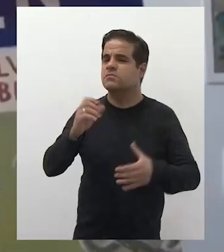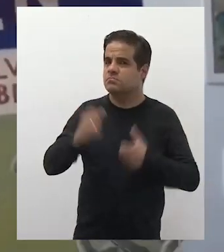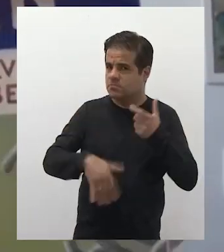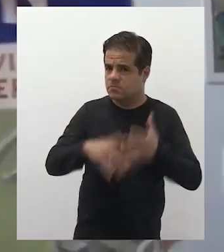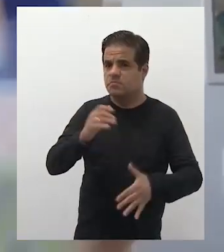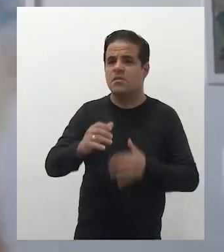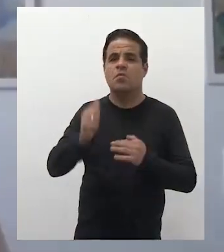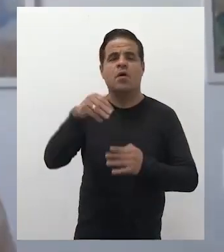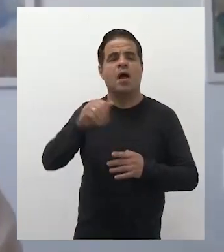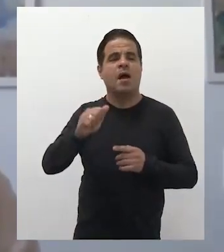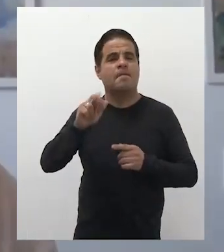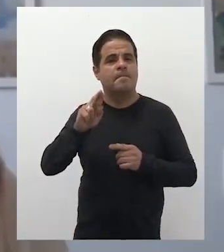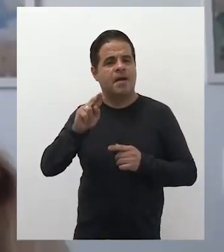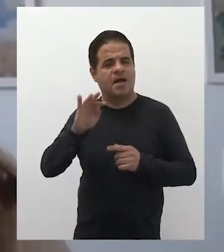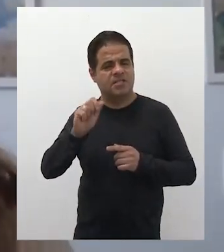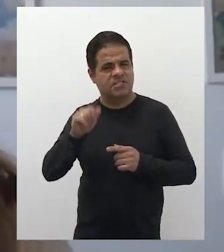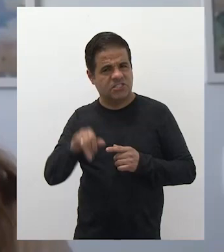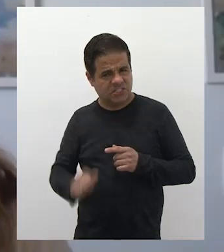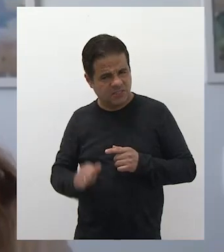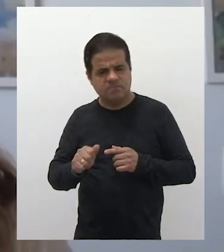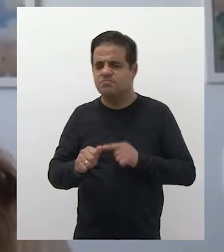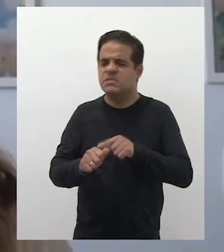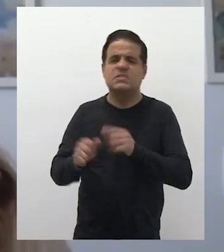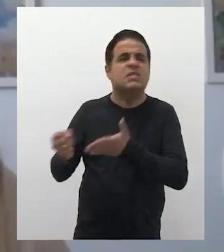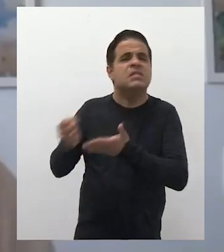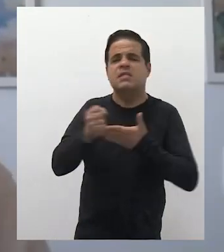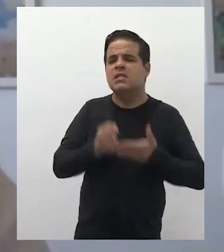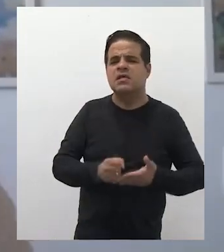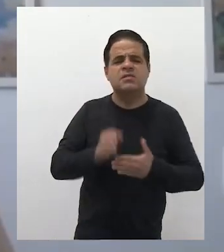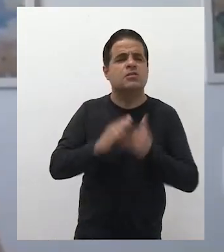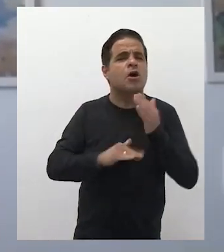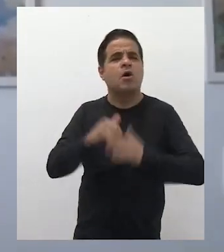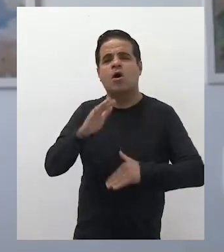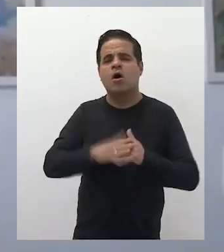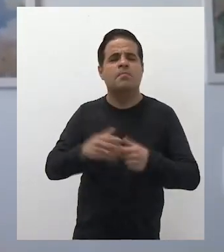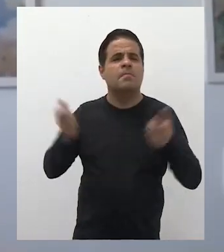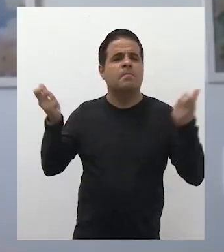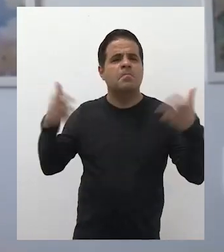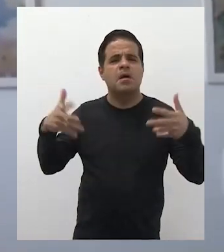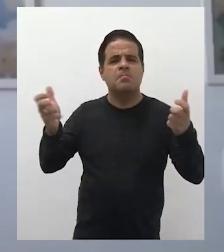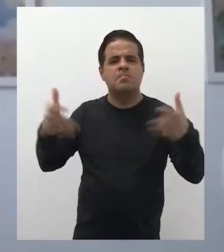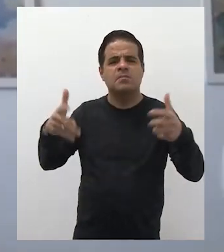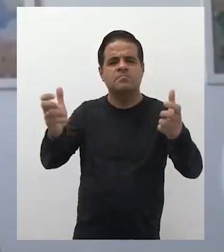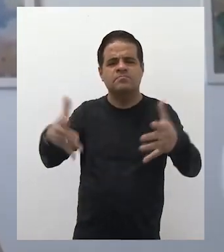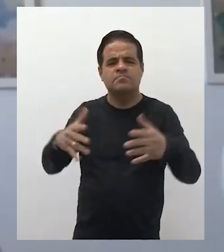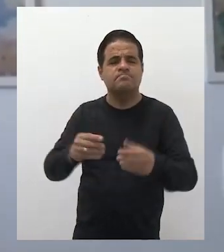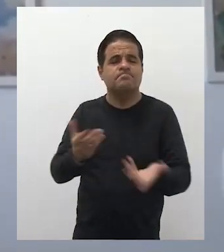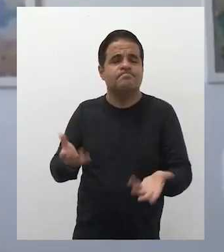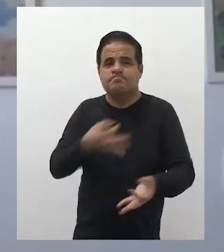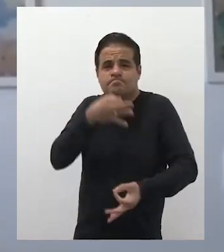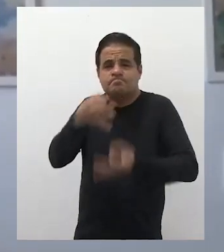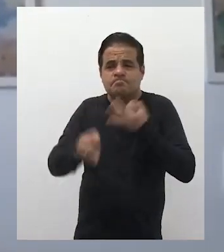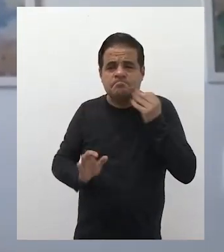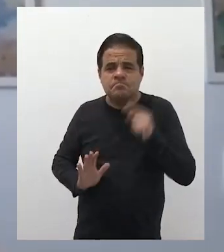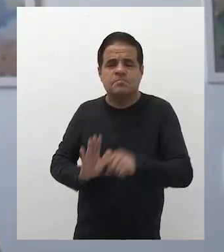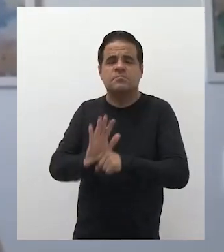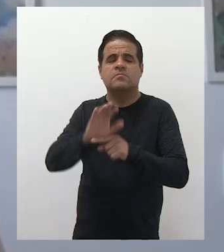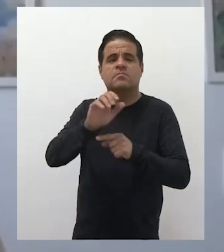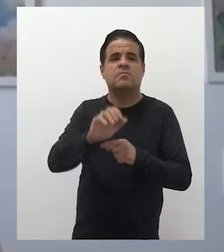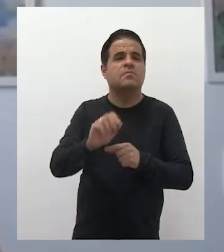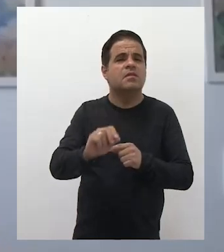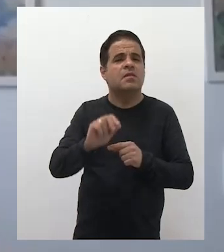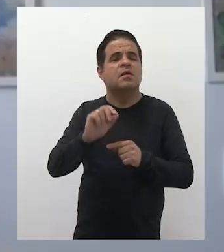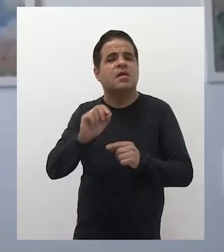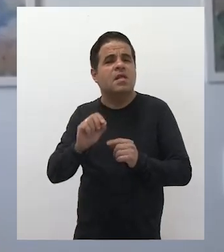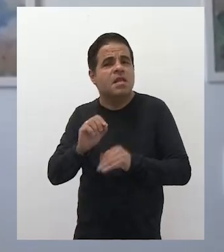Amartya Sen. O que ele traz aqui nessa obra? Aliás, qual foi a contribuição dele para o IDH? Ele foi um